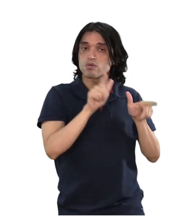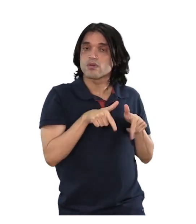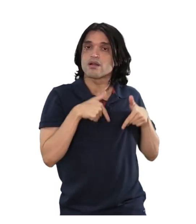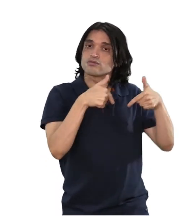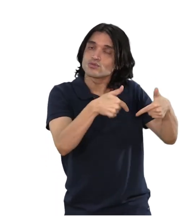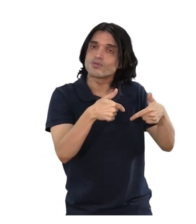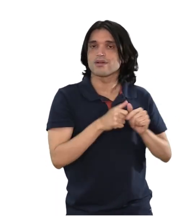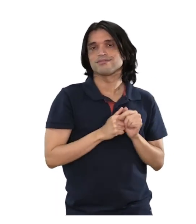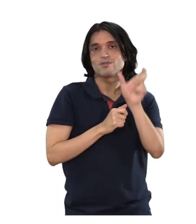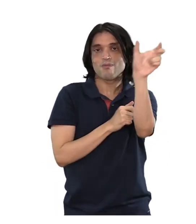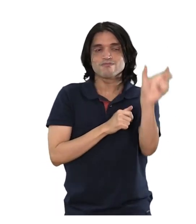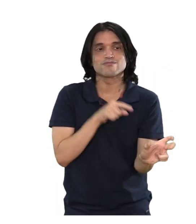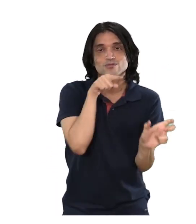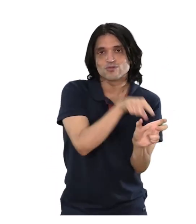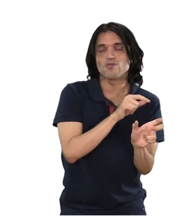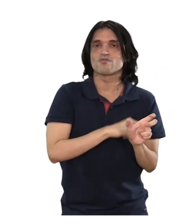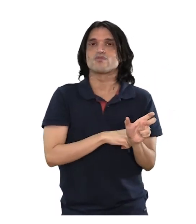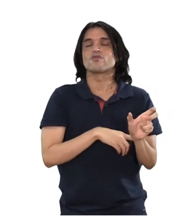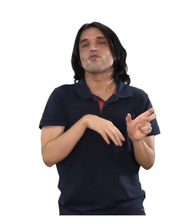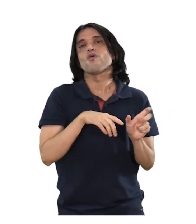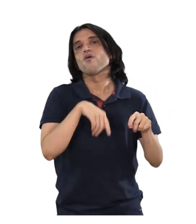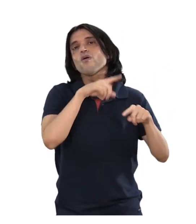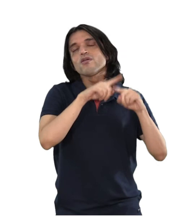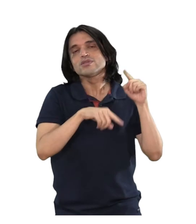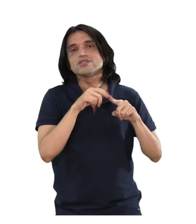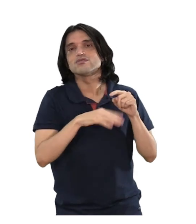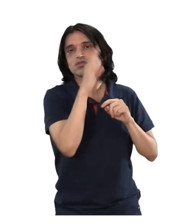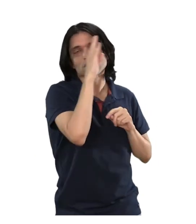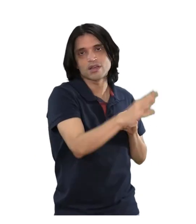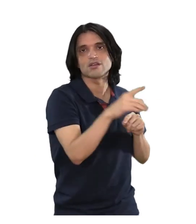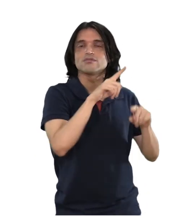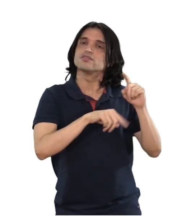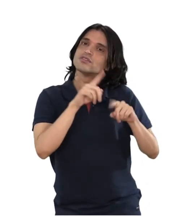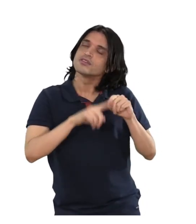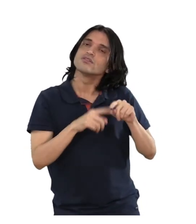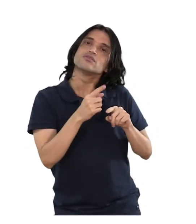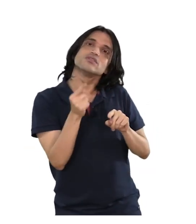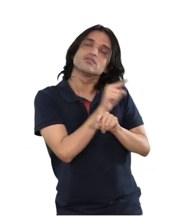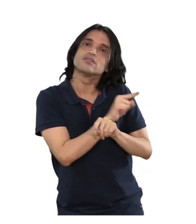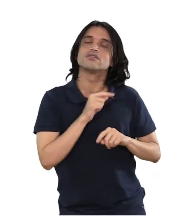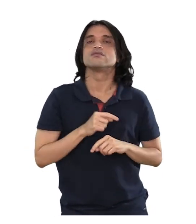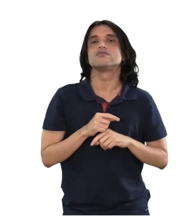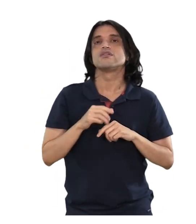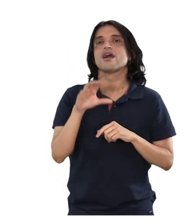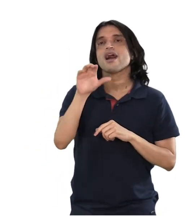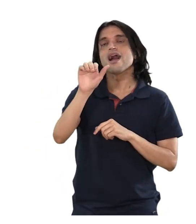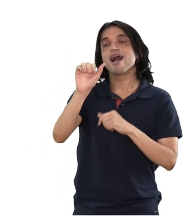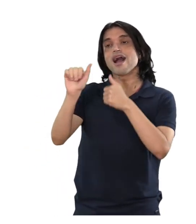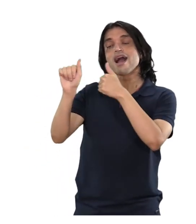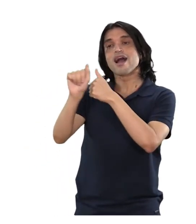adverbiais introduzem orações que indicam uma circunstância adverbial relacionada à oração